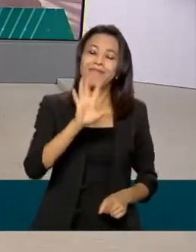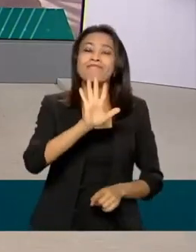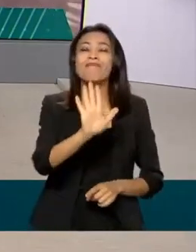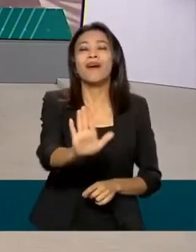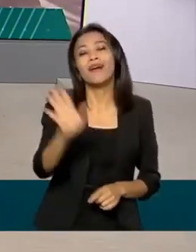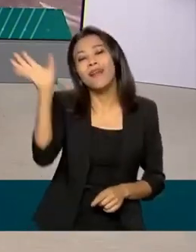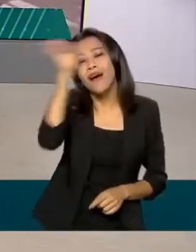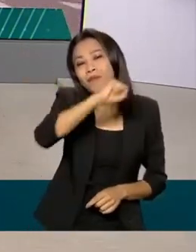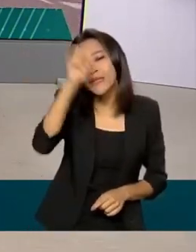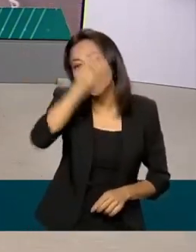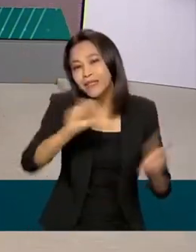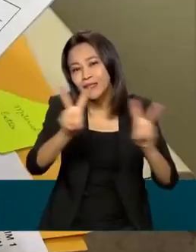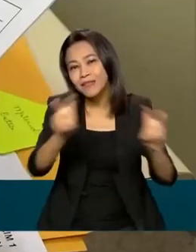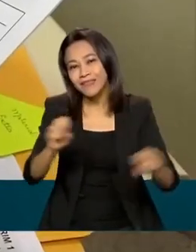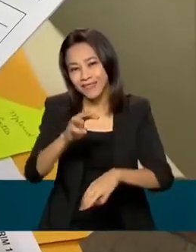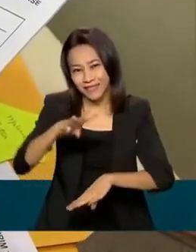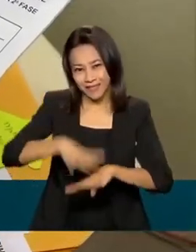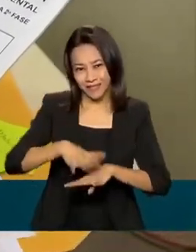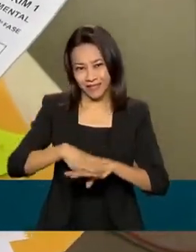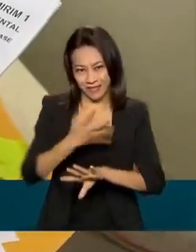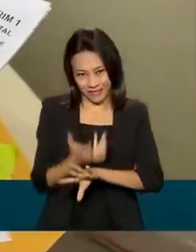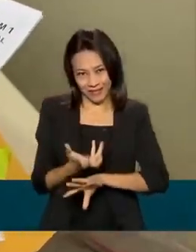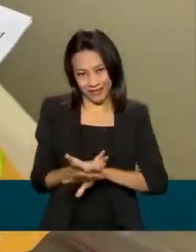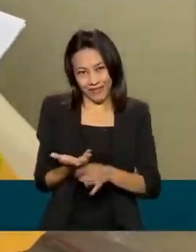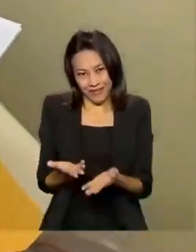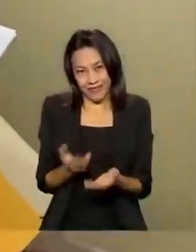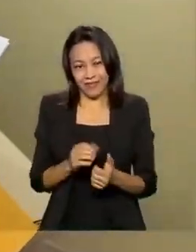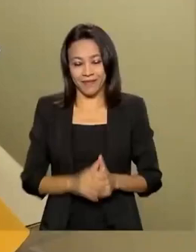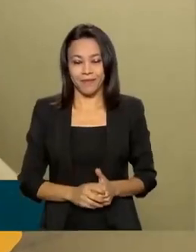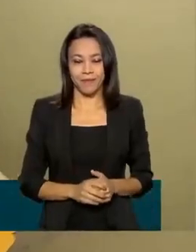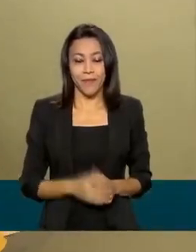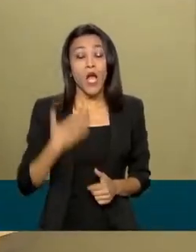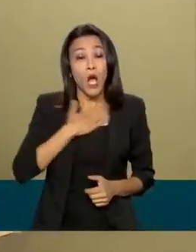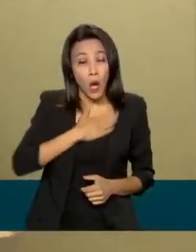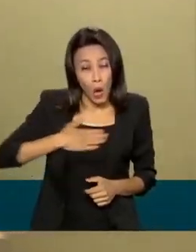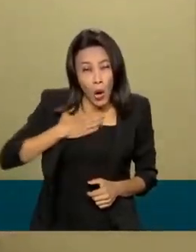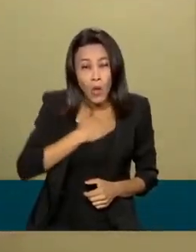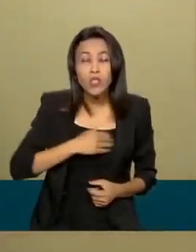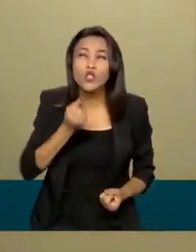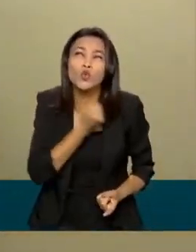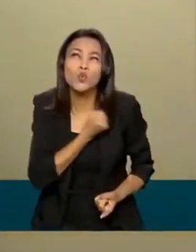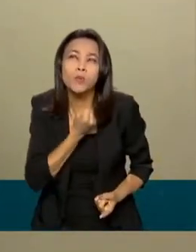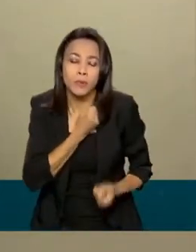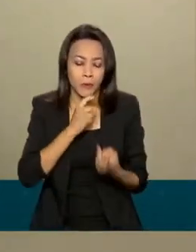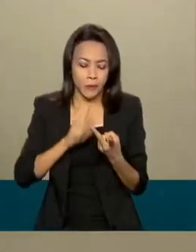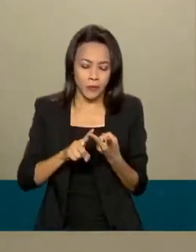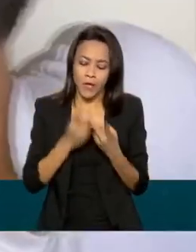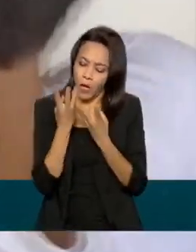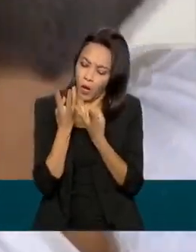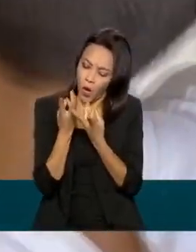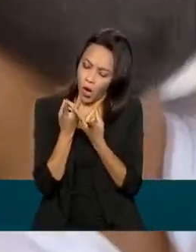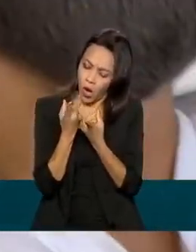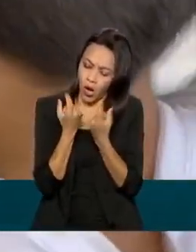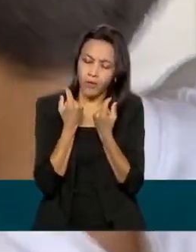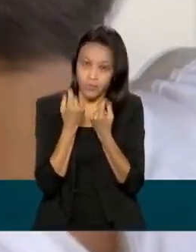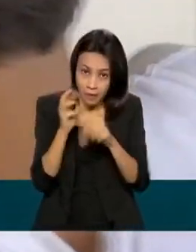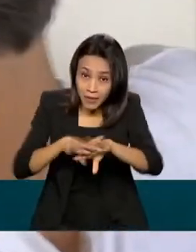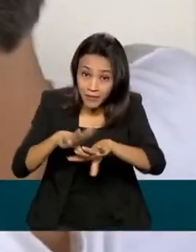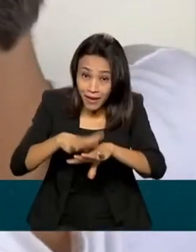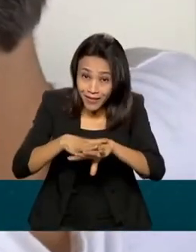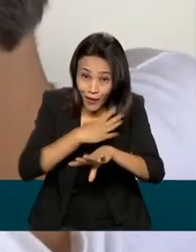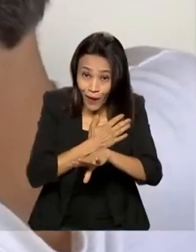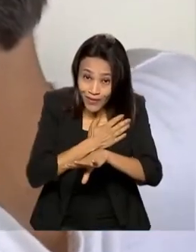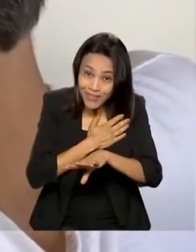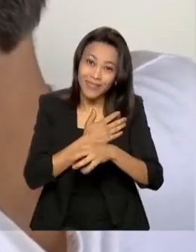mais sobre a disciplina. Quem realmente gosta de números, de contas, da matemática em si? É